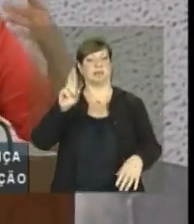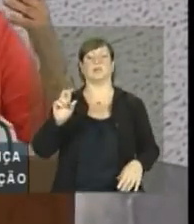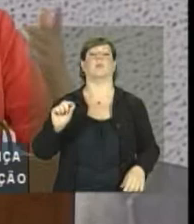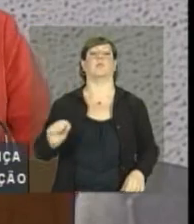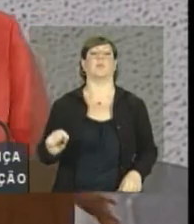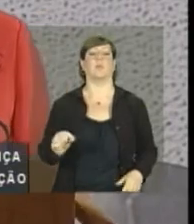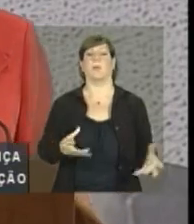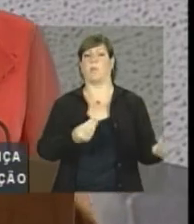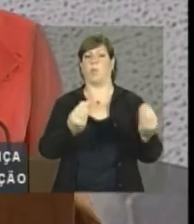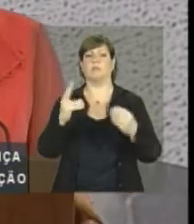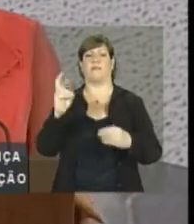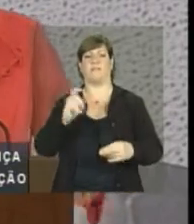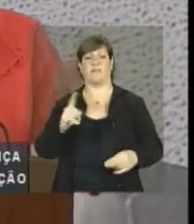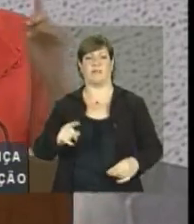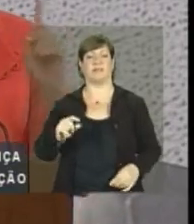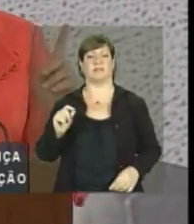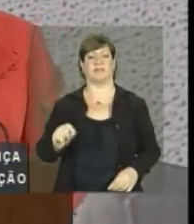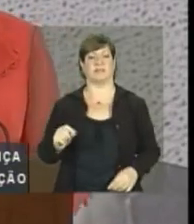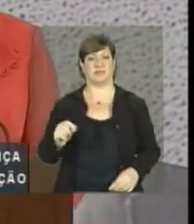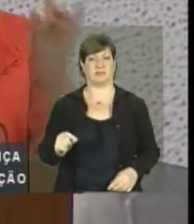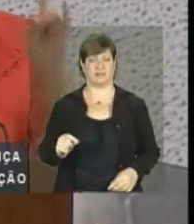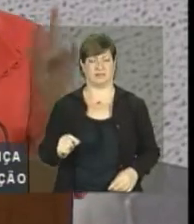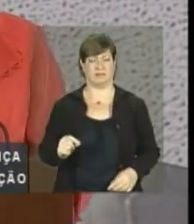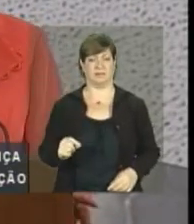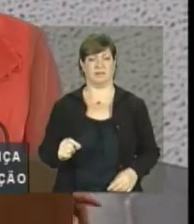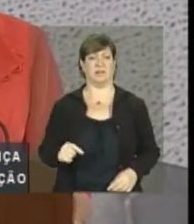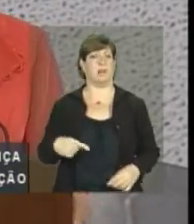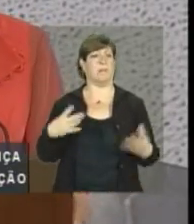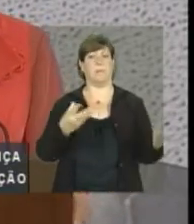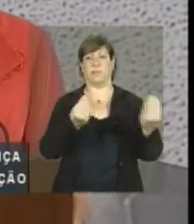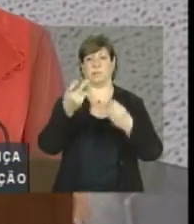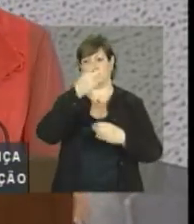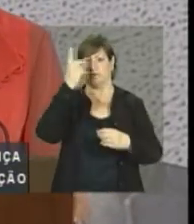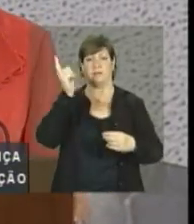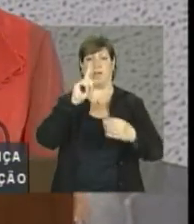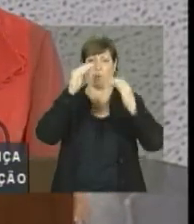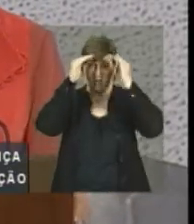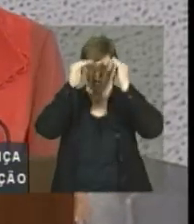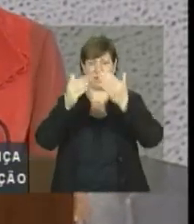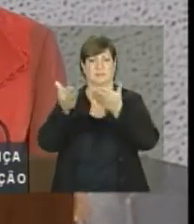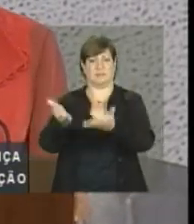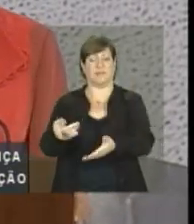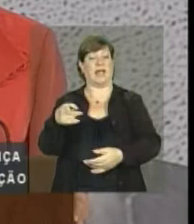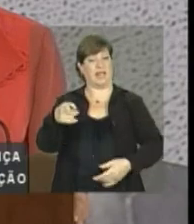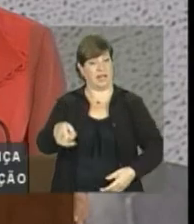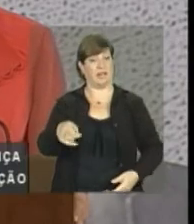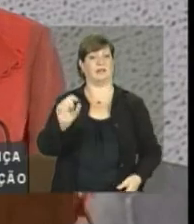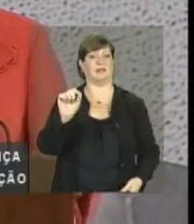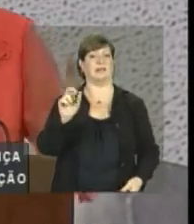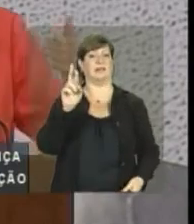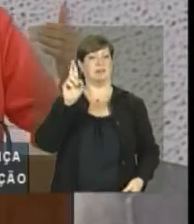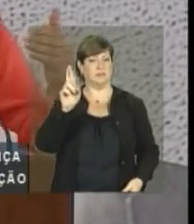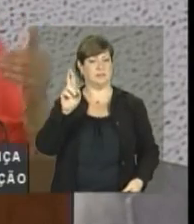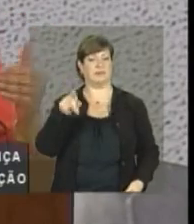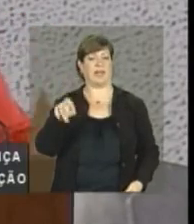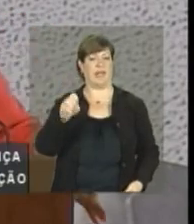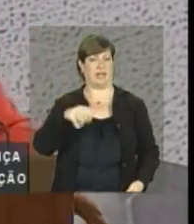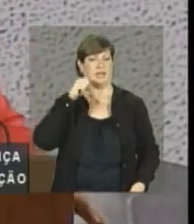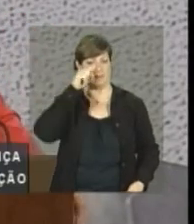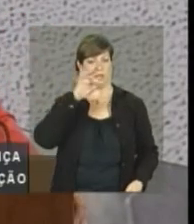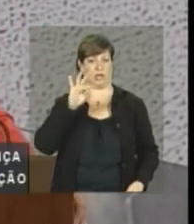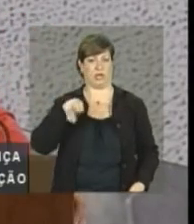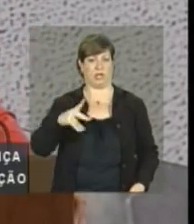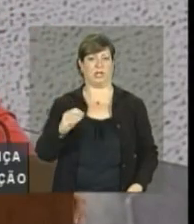fato, e muitas vezes, injustamente, não reconhecido, é responsável pelo fato de que